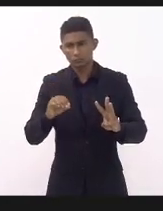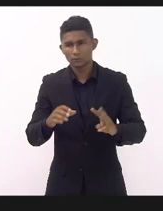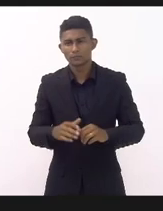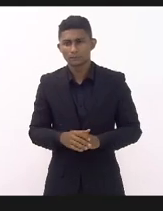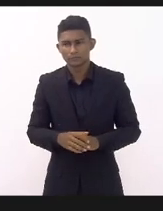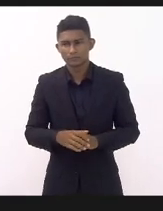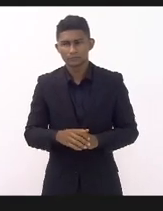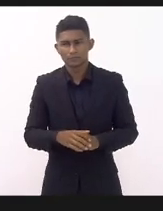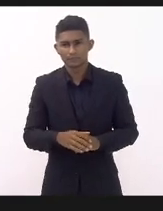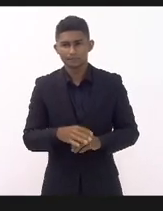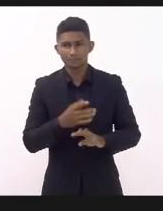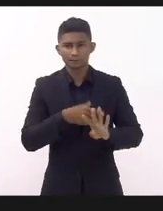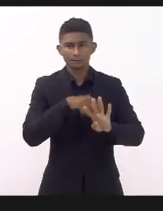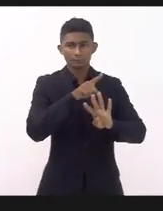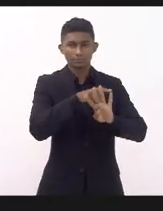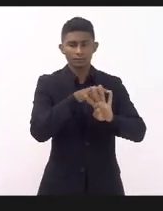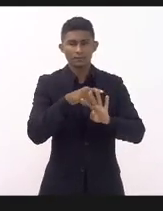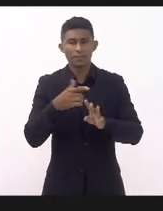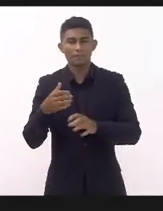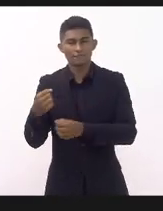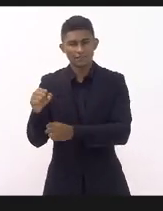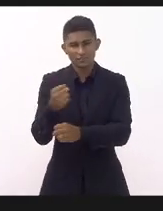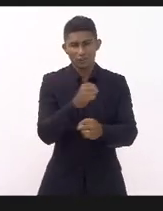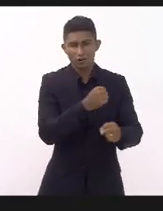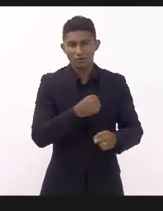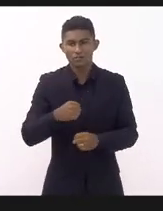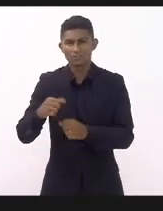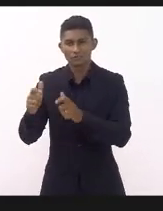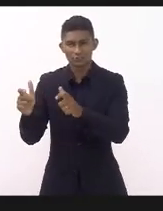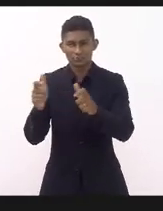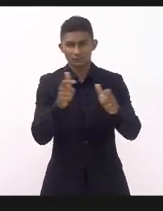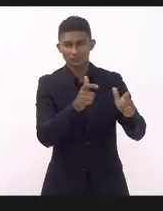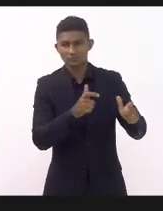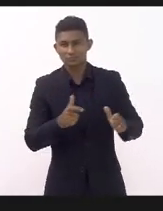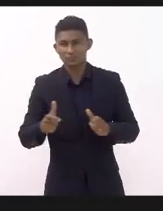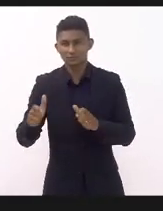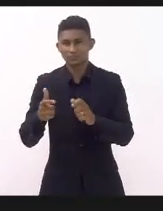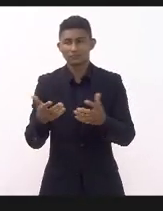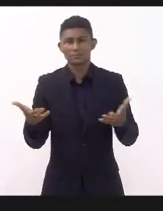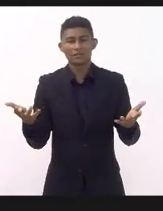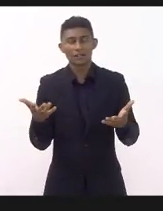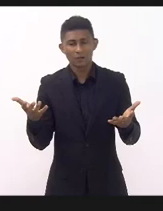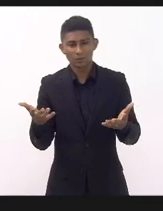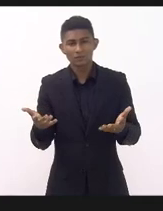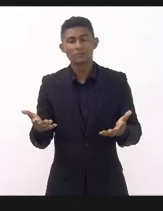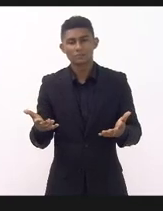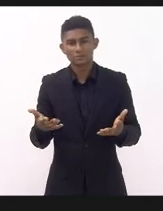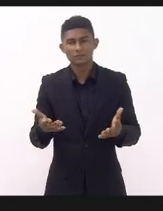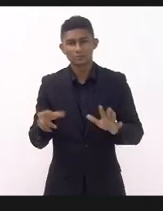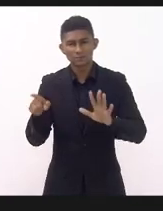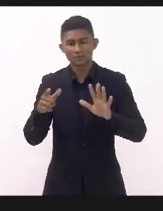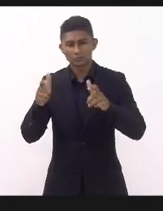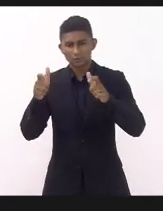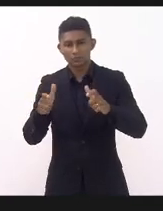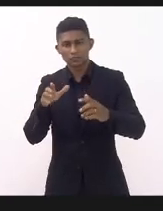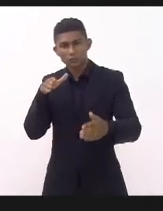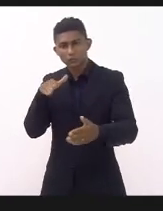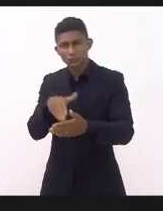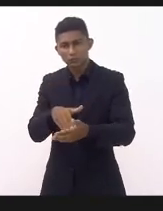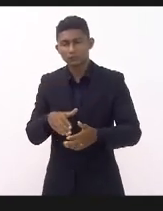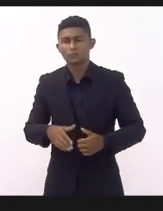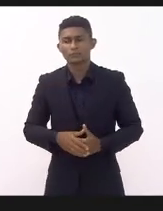Volta Redonda, Vassouras, e agora já estou em Itaperuna para encerrar o parlamento também nessa região, amanhã